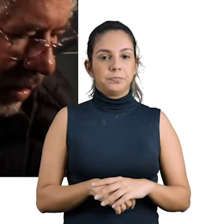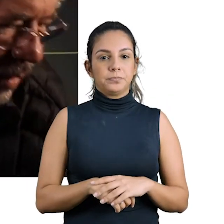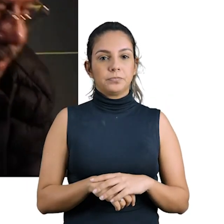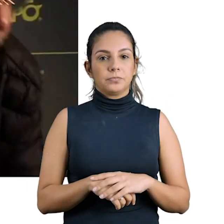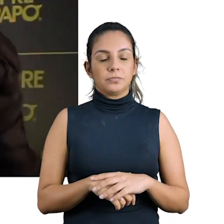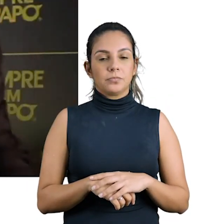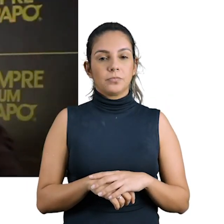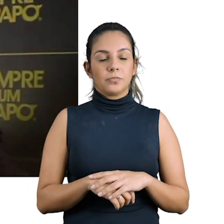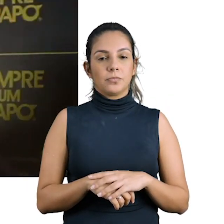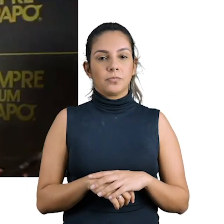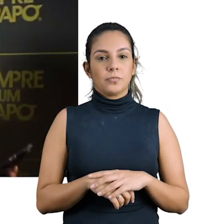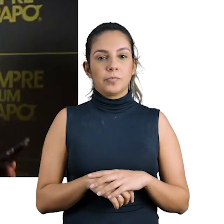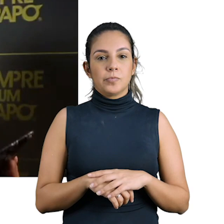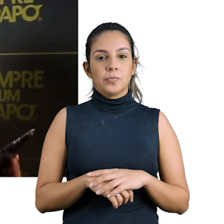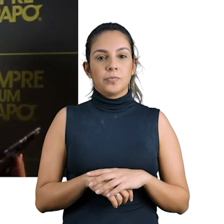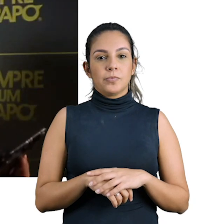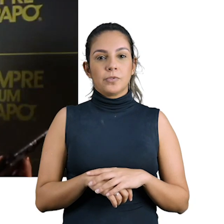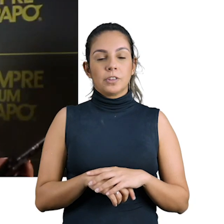O que é isso aqui?